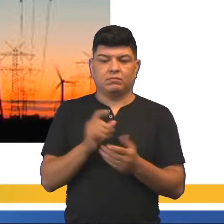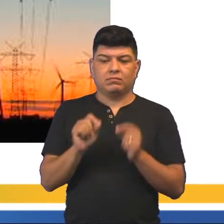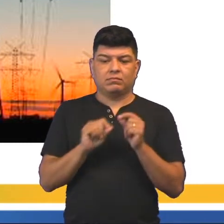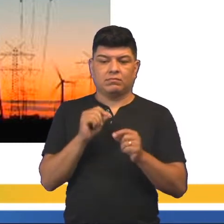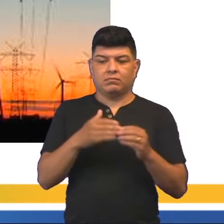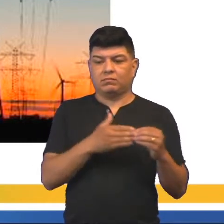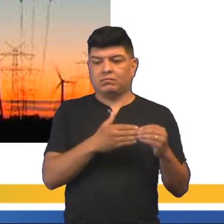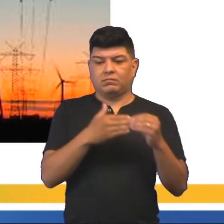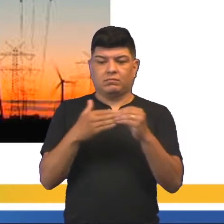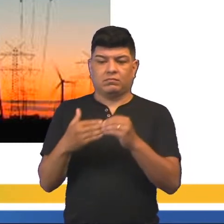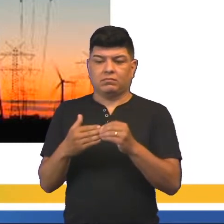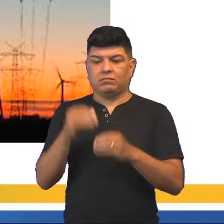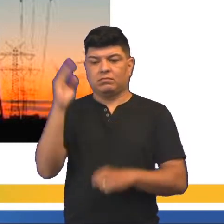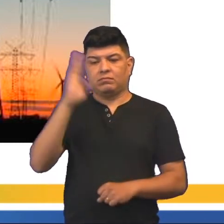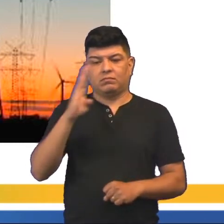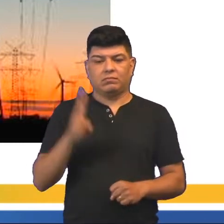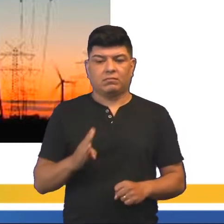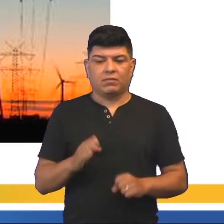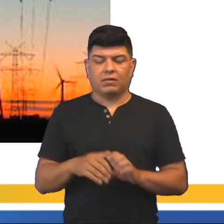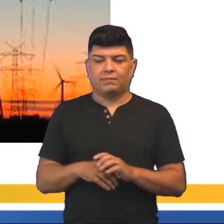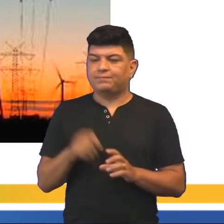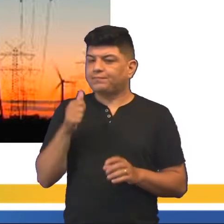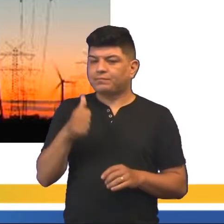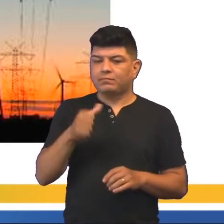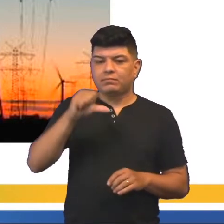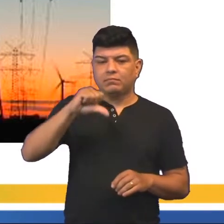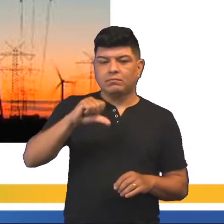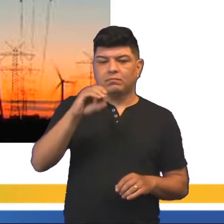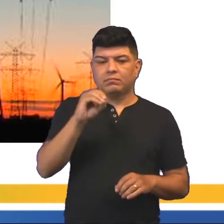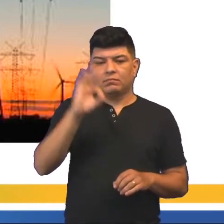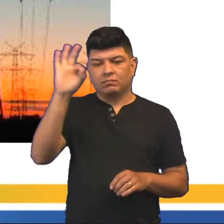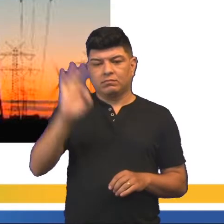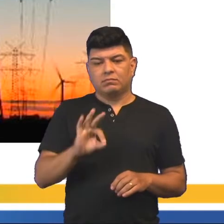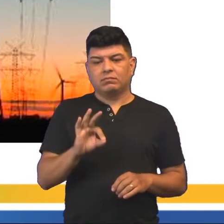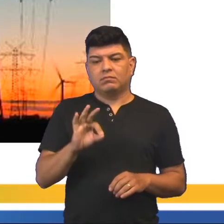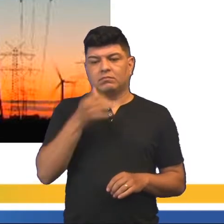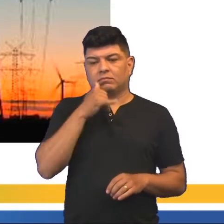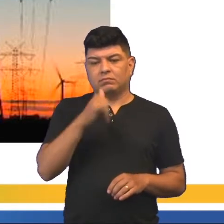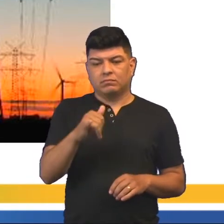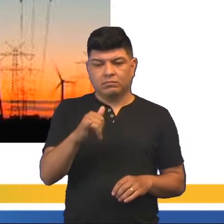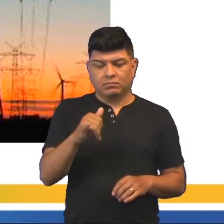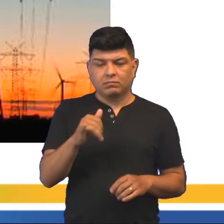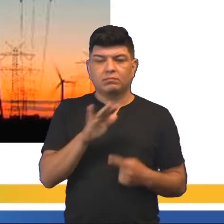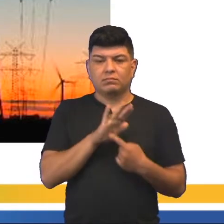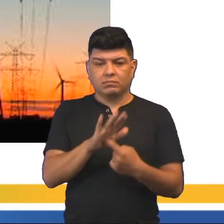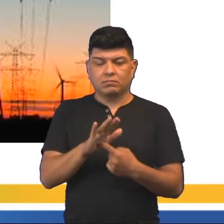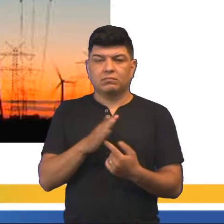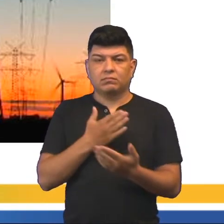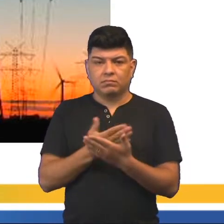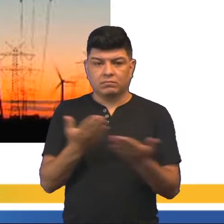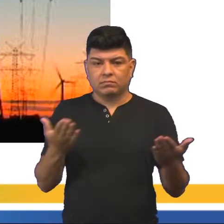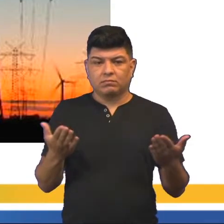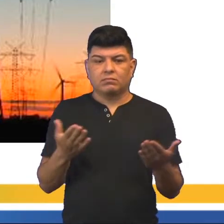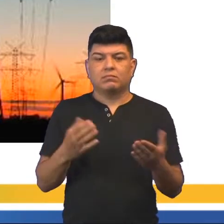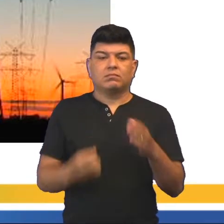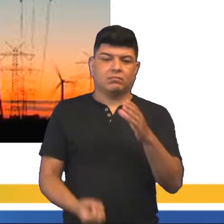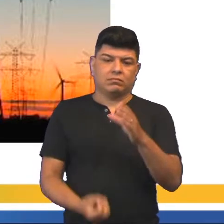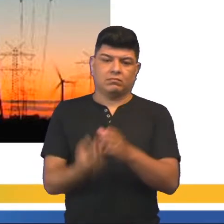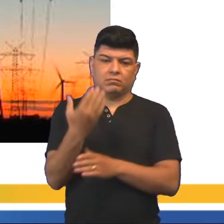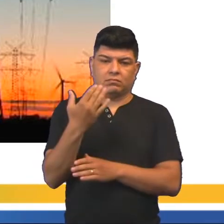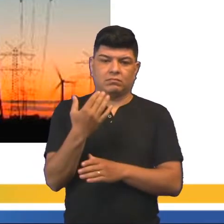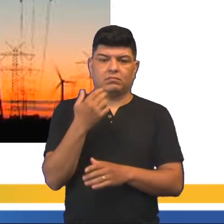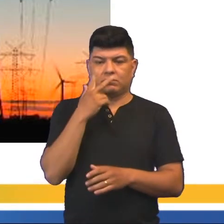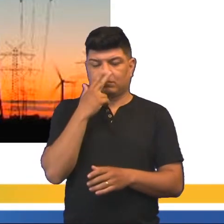vale a gente trazer? Que no Brasil, quase 90% da energia, como eu já citei para vocês, é produzida